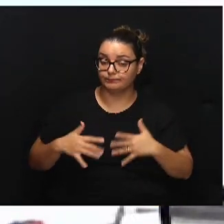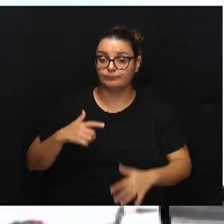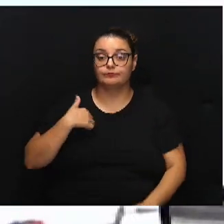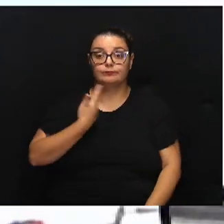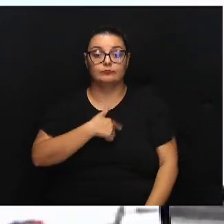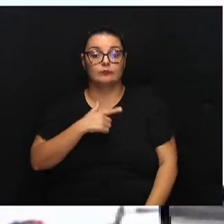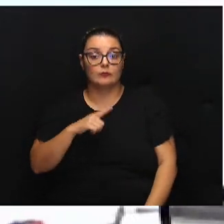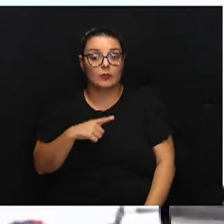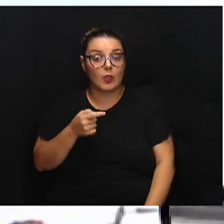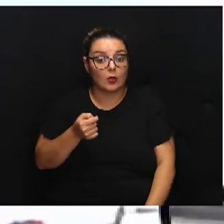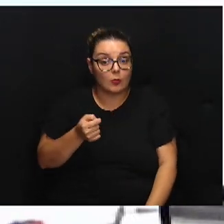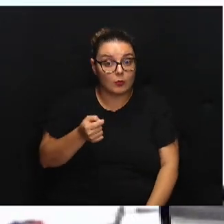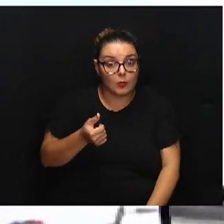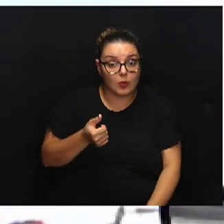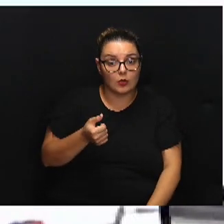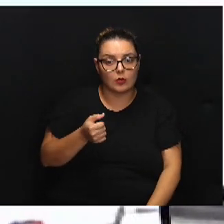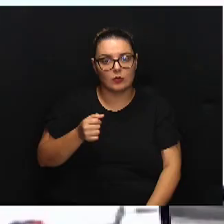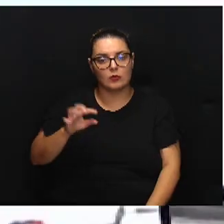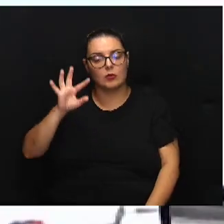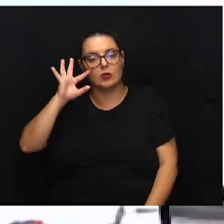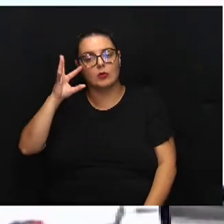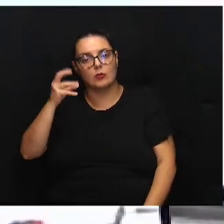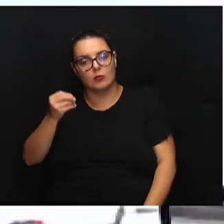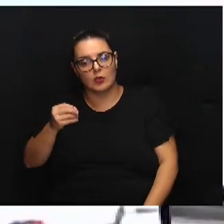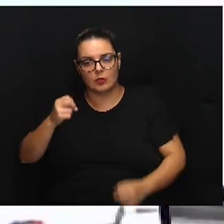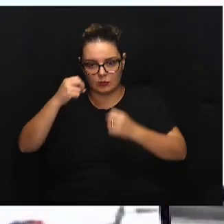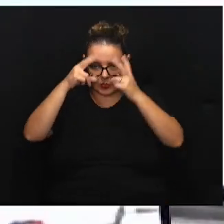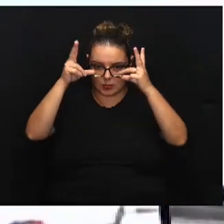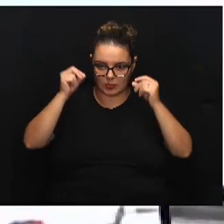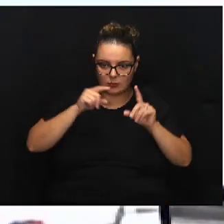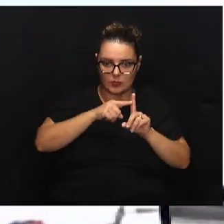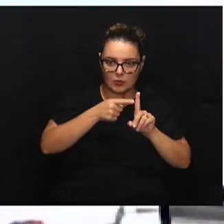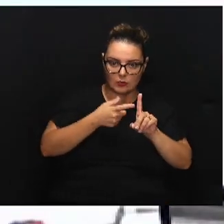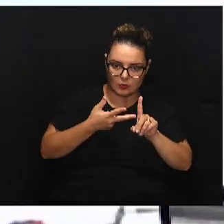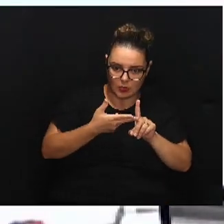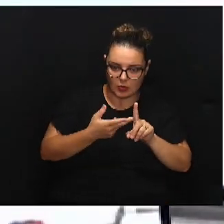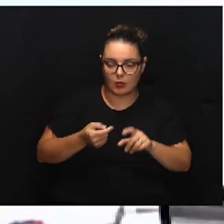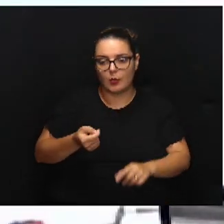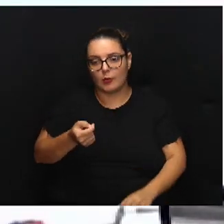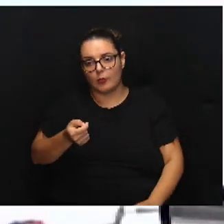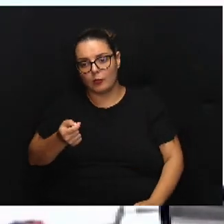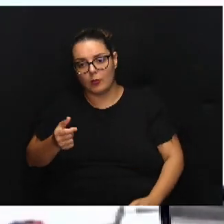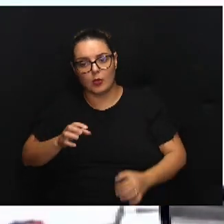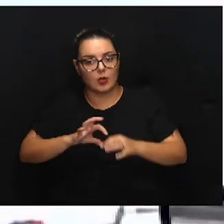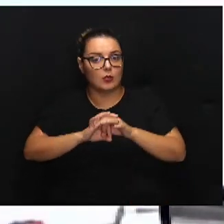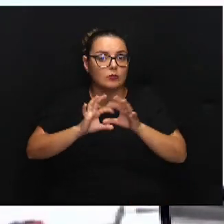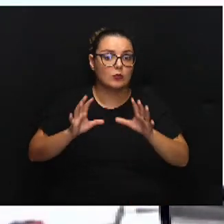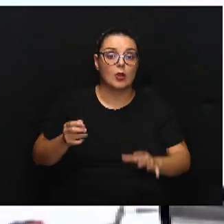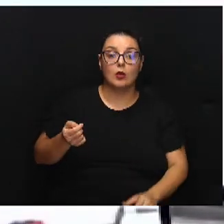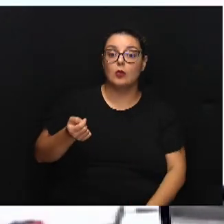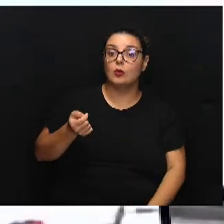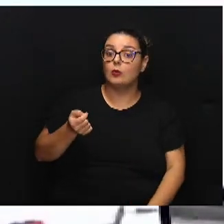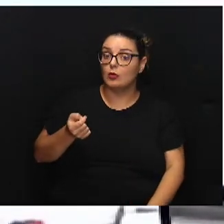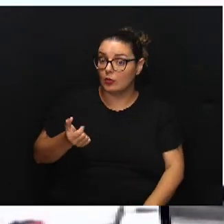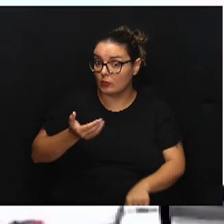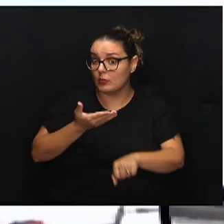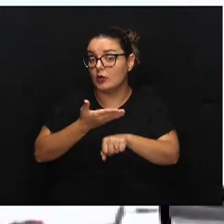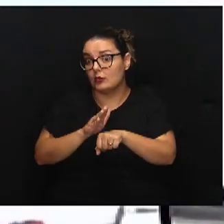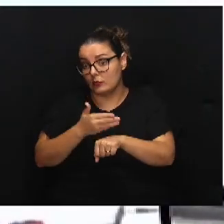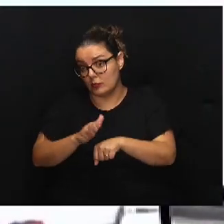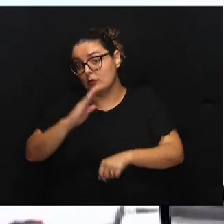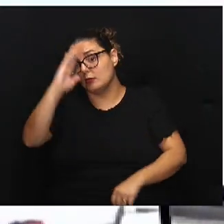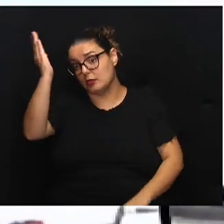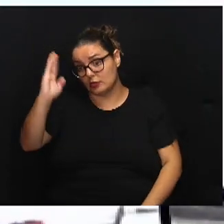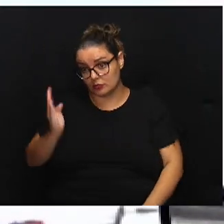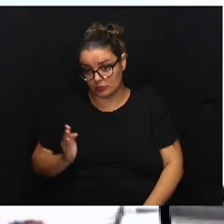temos pouca formação de enfermeiras obstétricas, pouca disponibilidade e pouca prática no